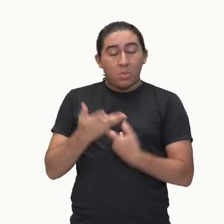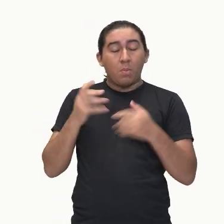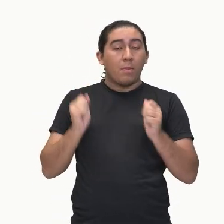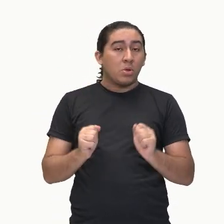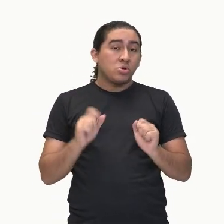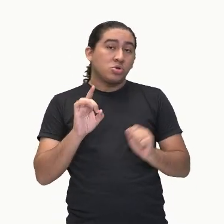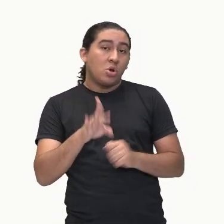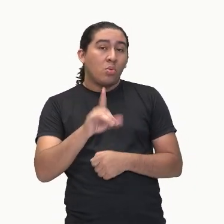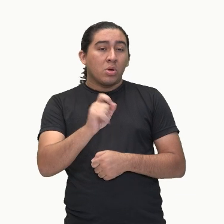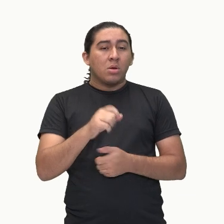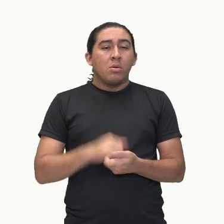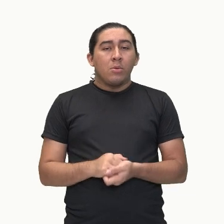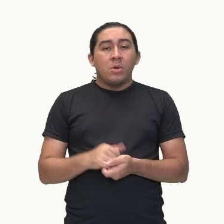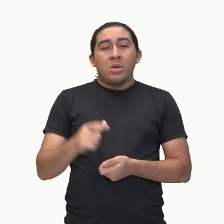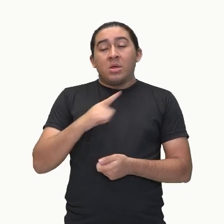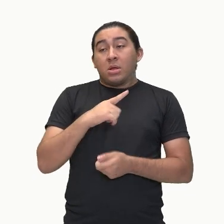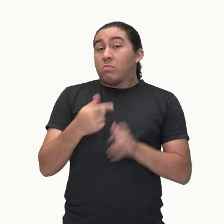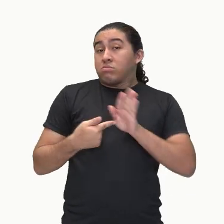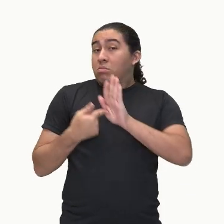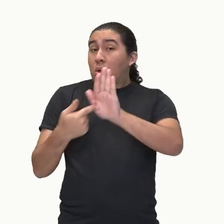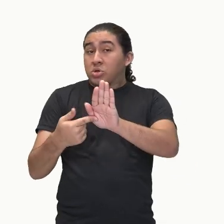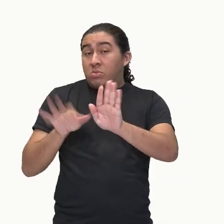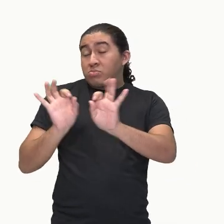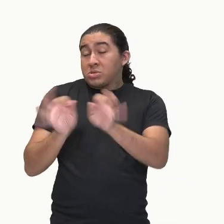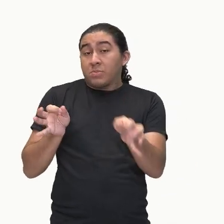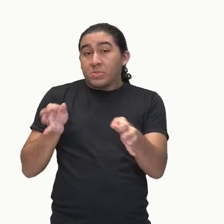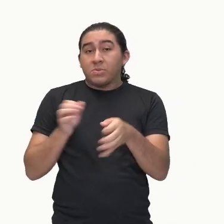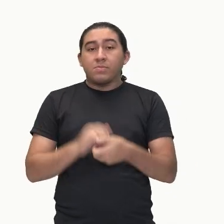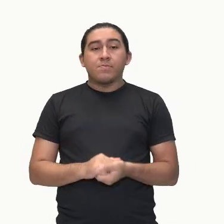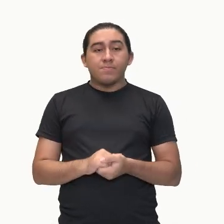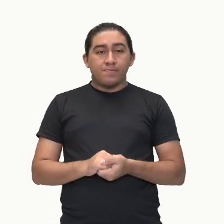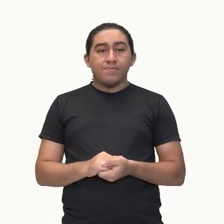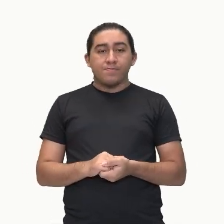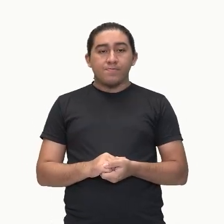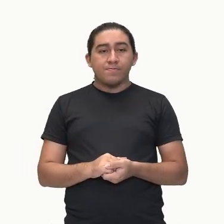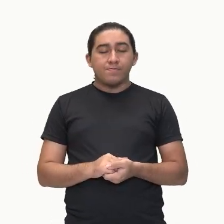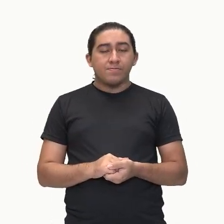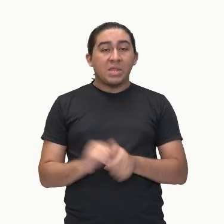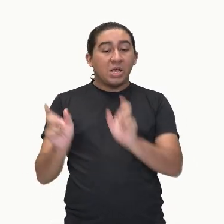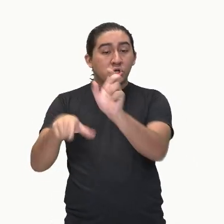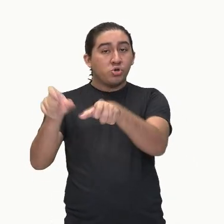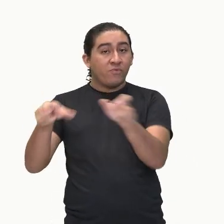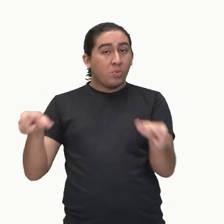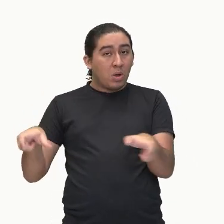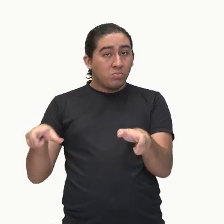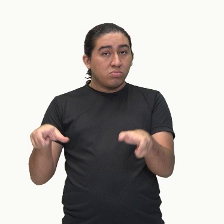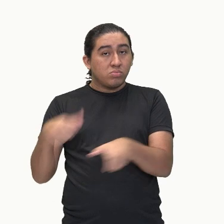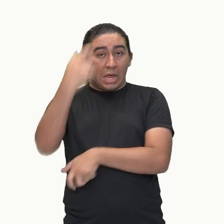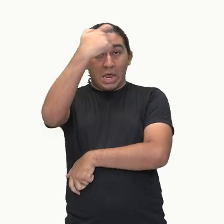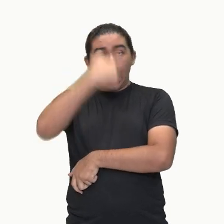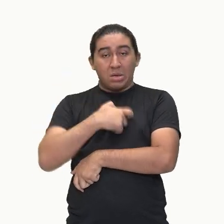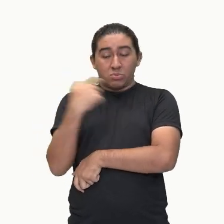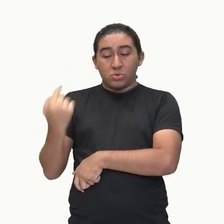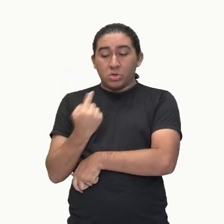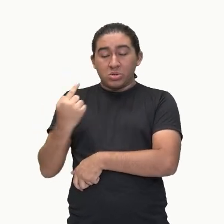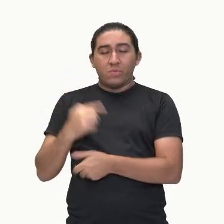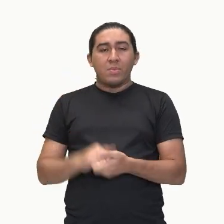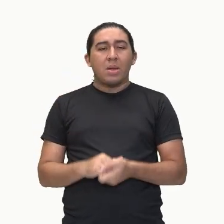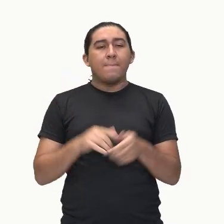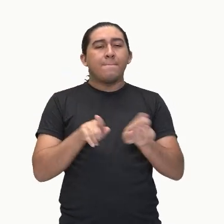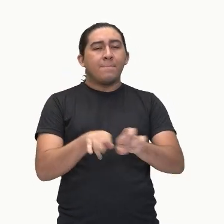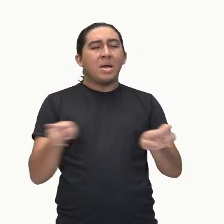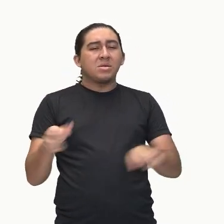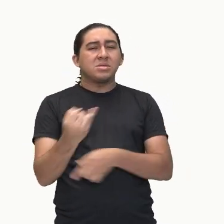para entregar e também de forma individual. Quando me coloco para